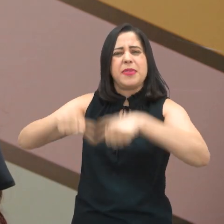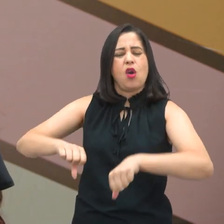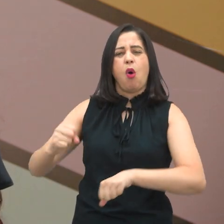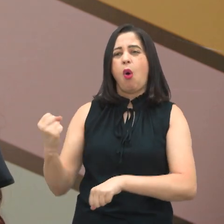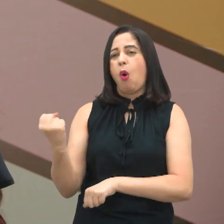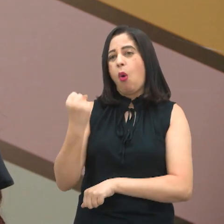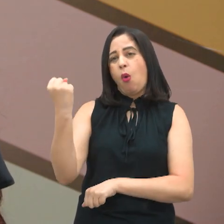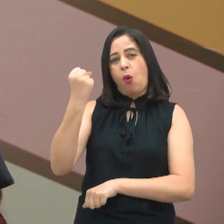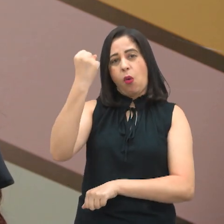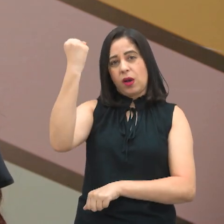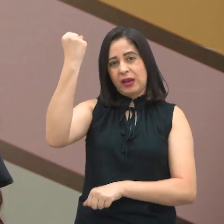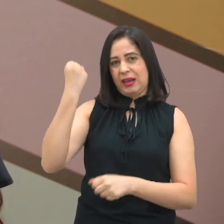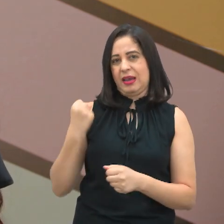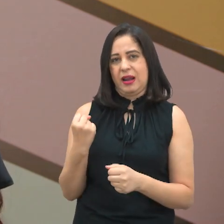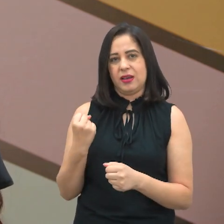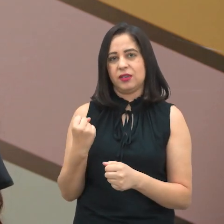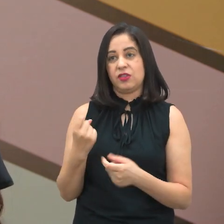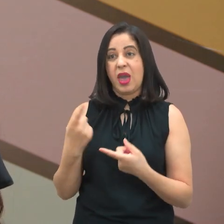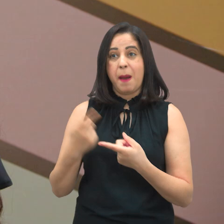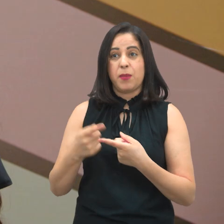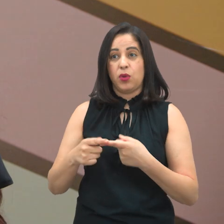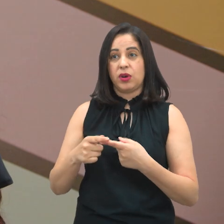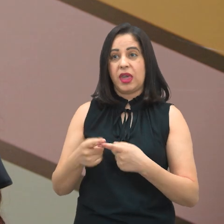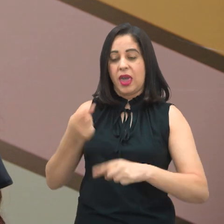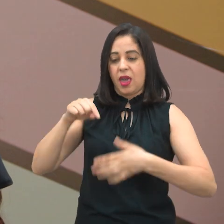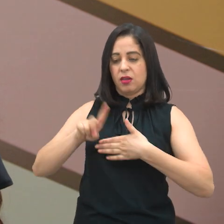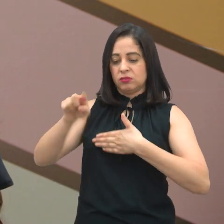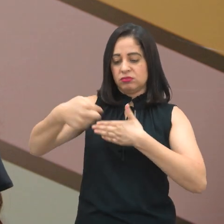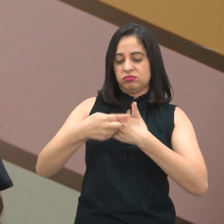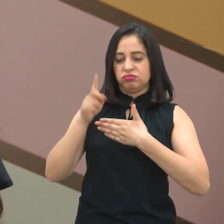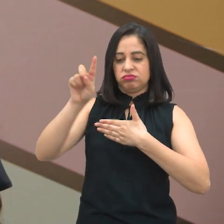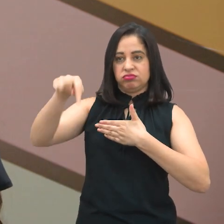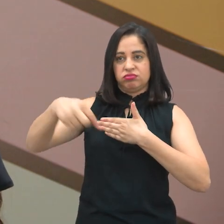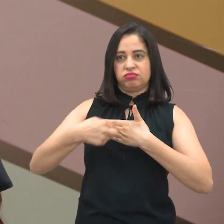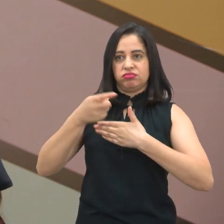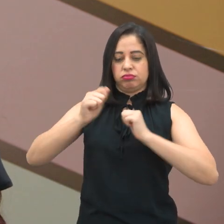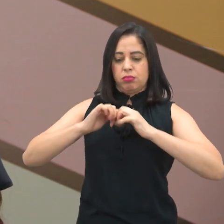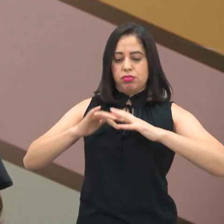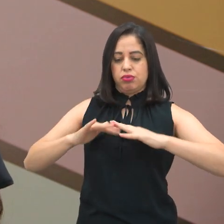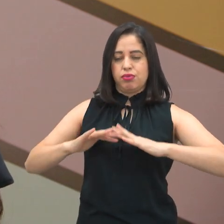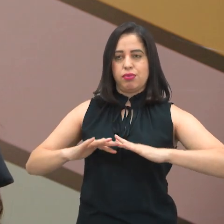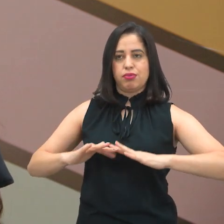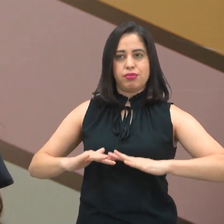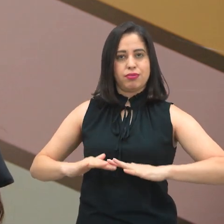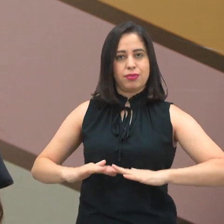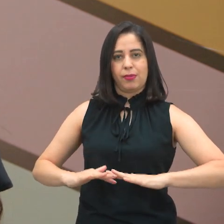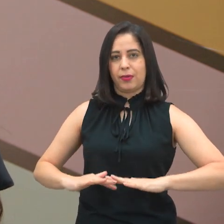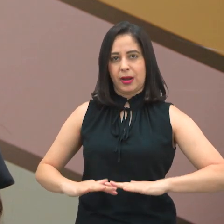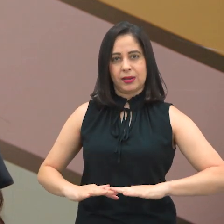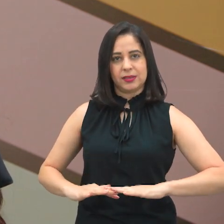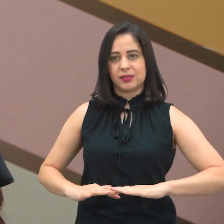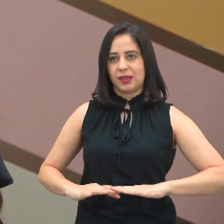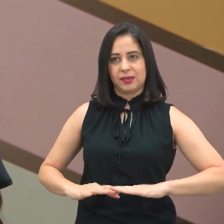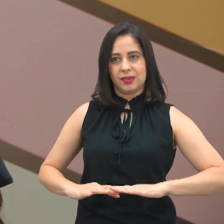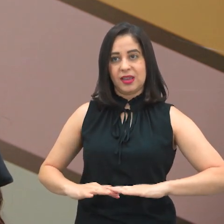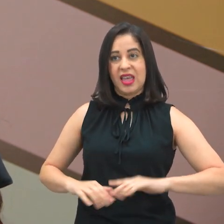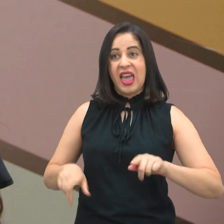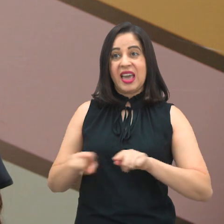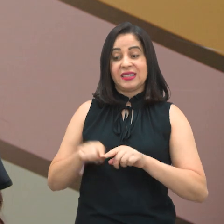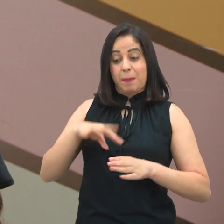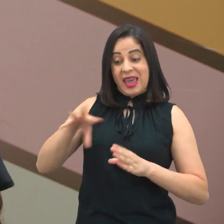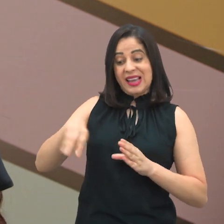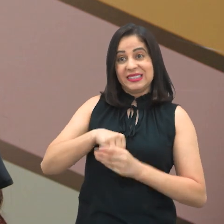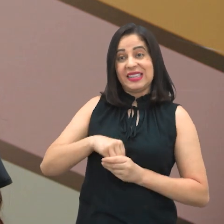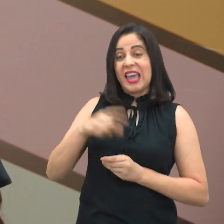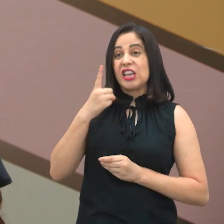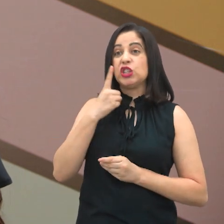são quando o estado de imunidade do indivíduo já está bem debilitado. Normalmente a contagem de linfócito CD4